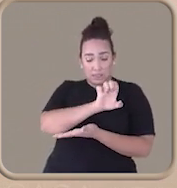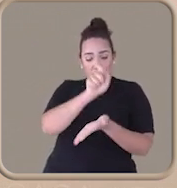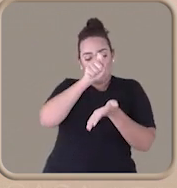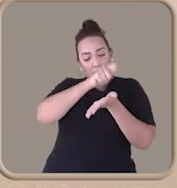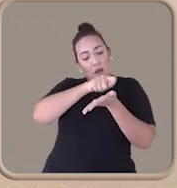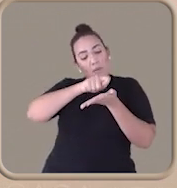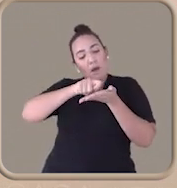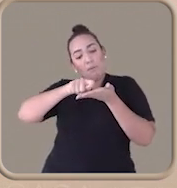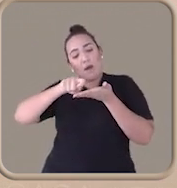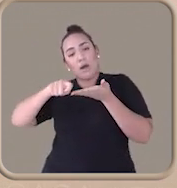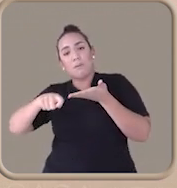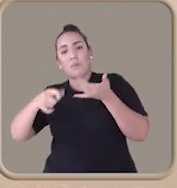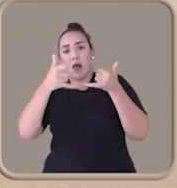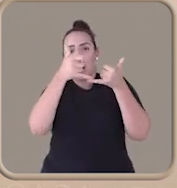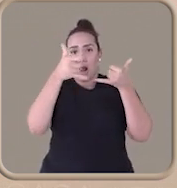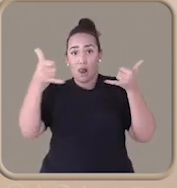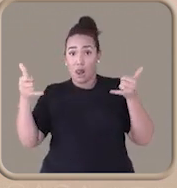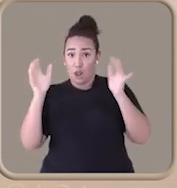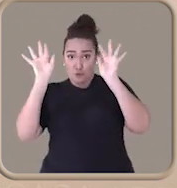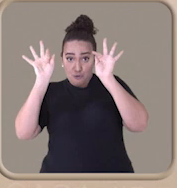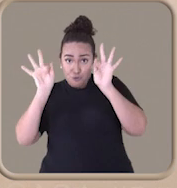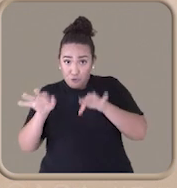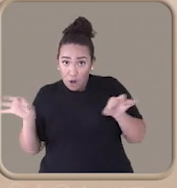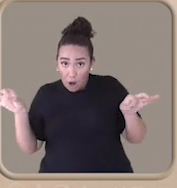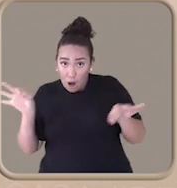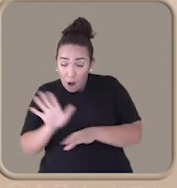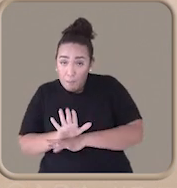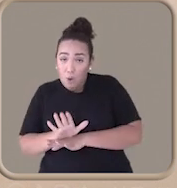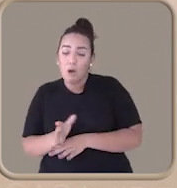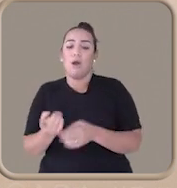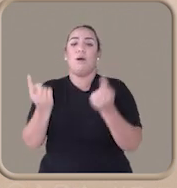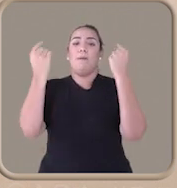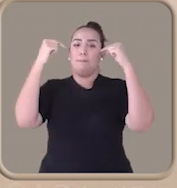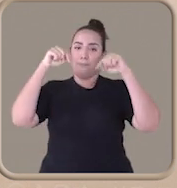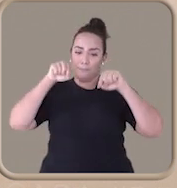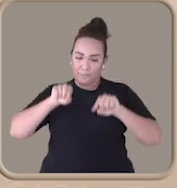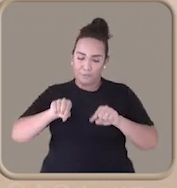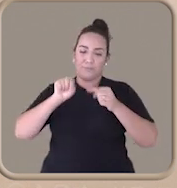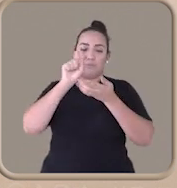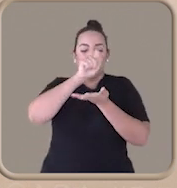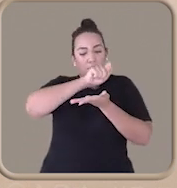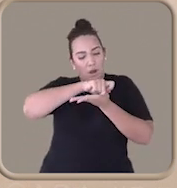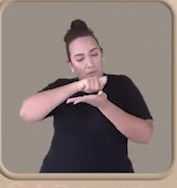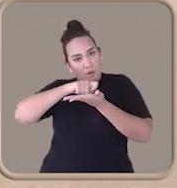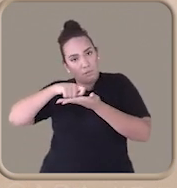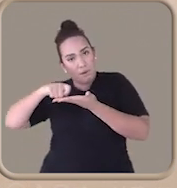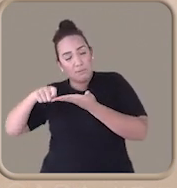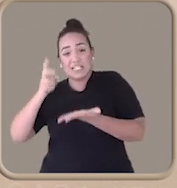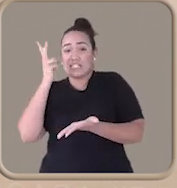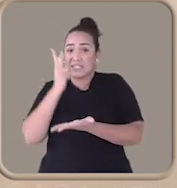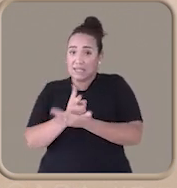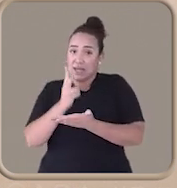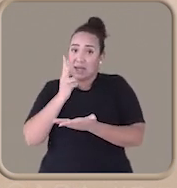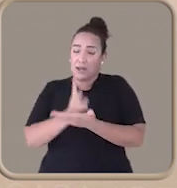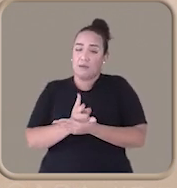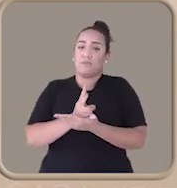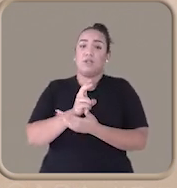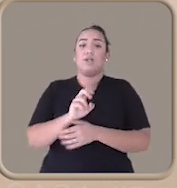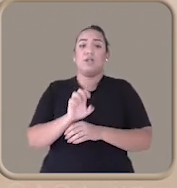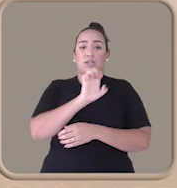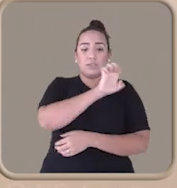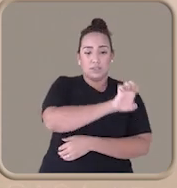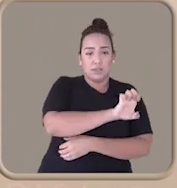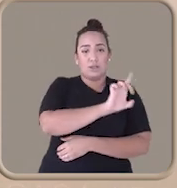seguimos até o final da linha. Quando a linha acaba, vamos para a próxima linha, sempre do lado esquerdo e